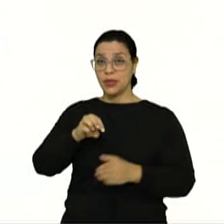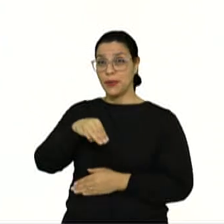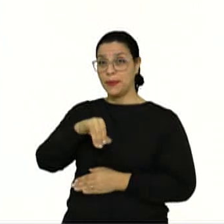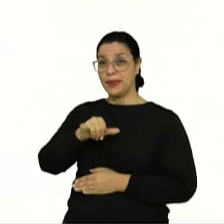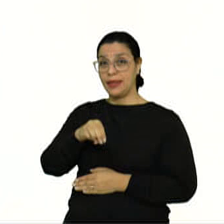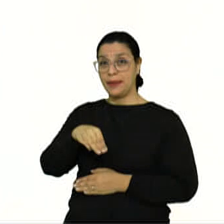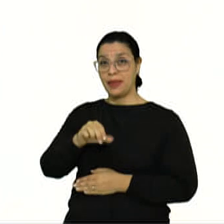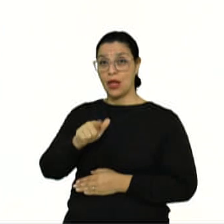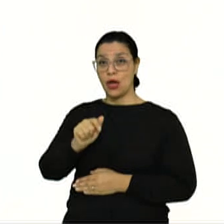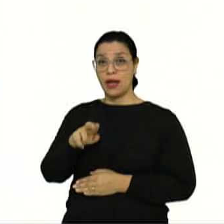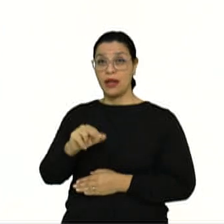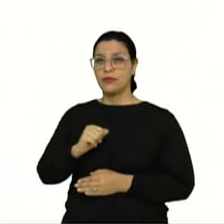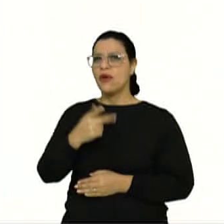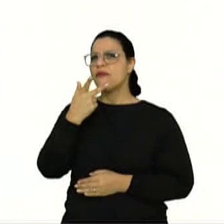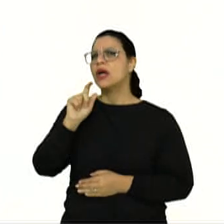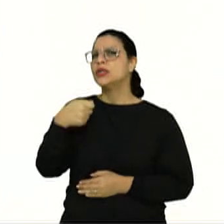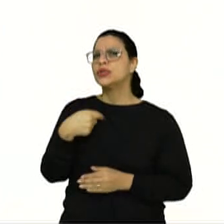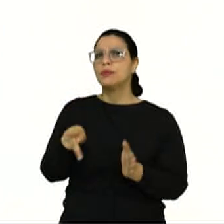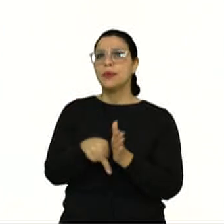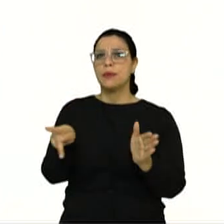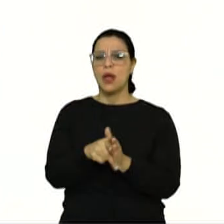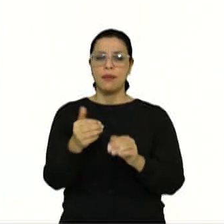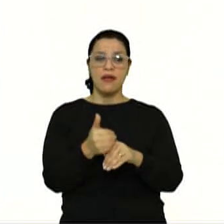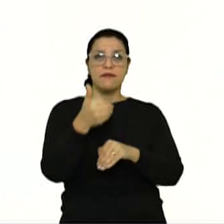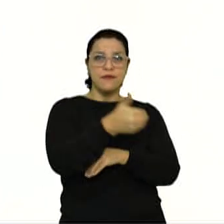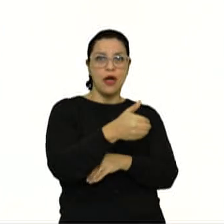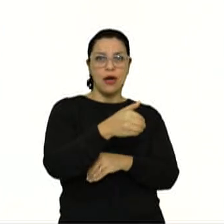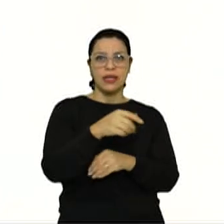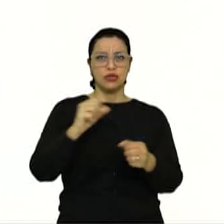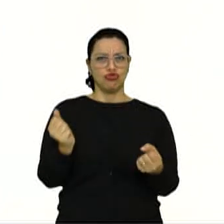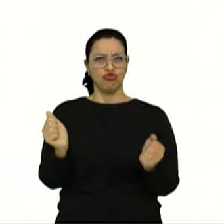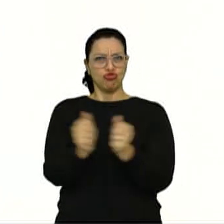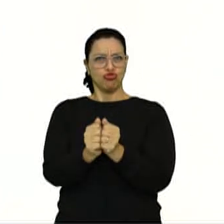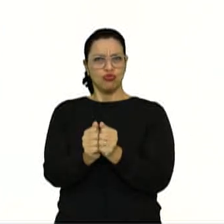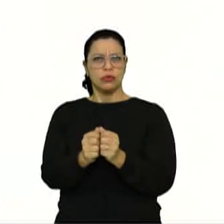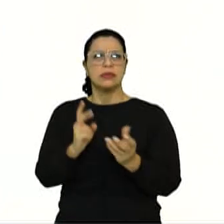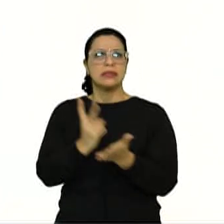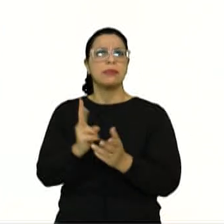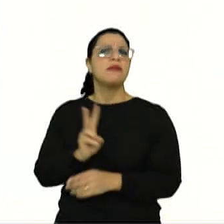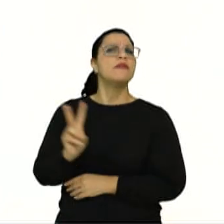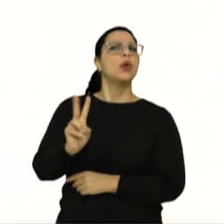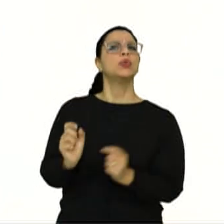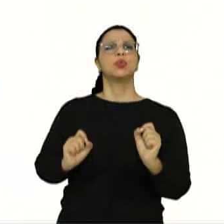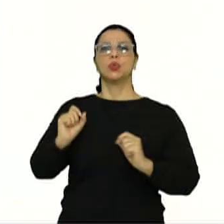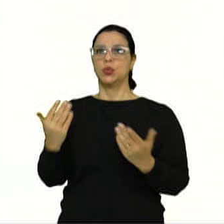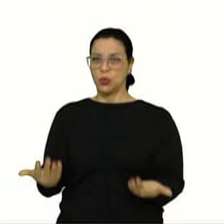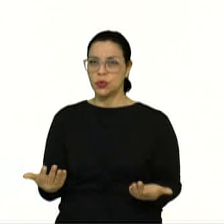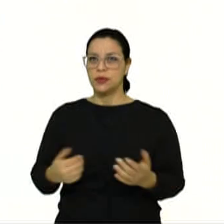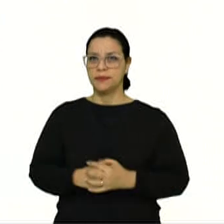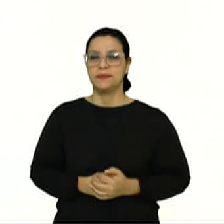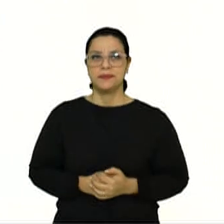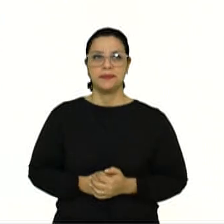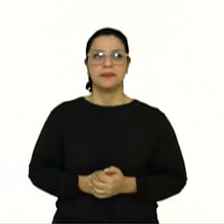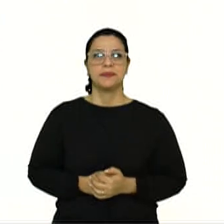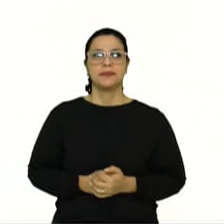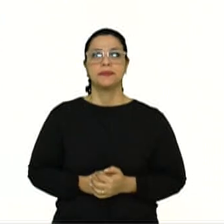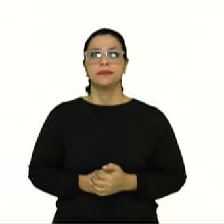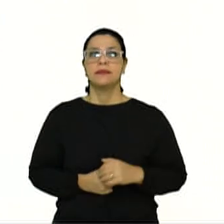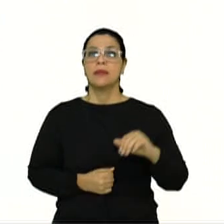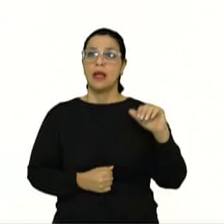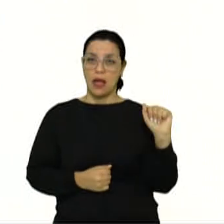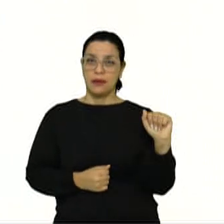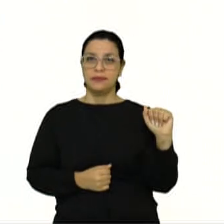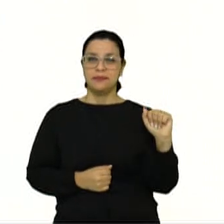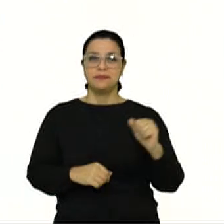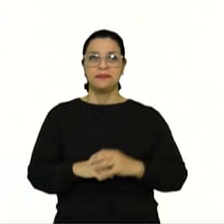mimeógrafo, considerada marginal e engajada, valoriza. Valoriza o quê, professora?